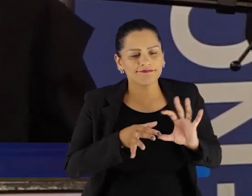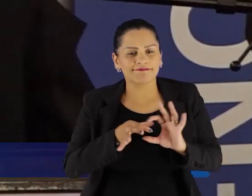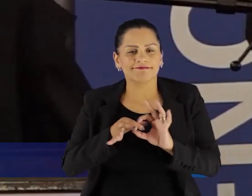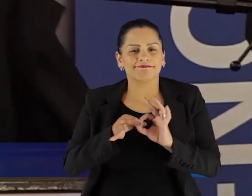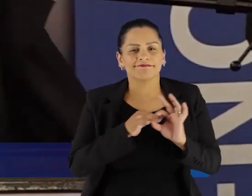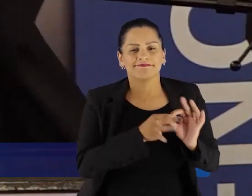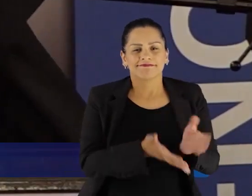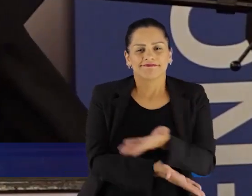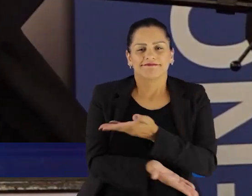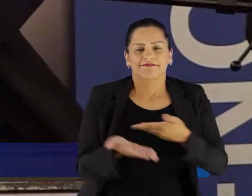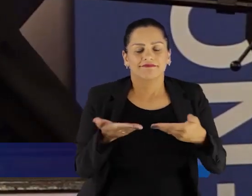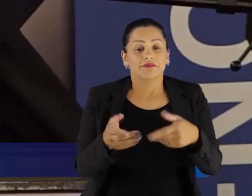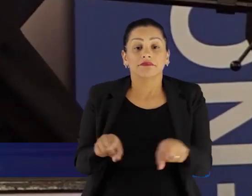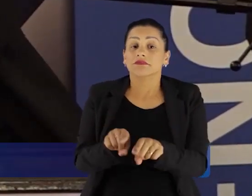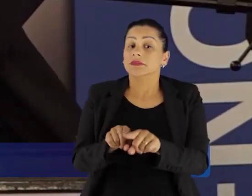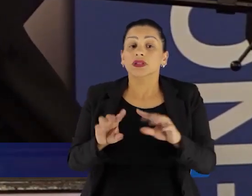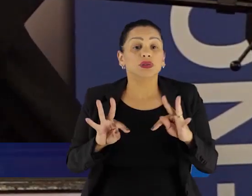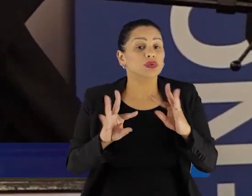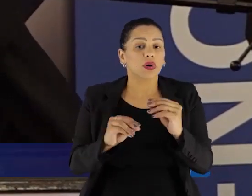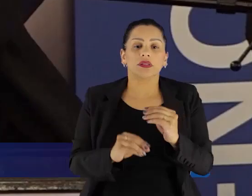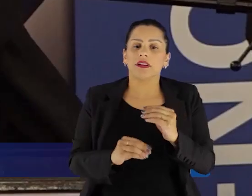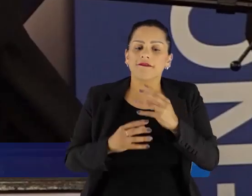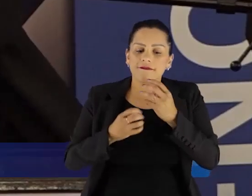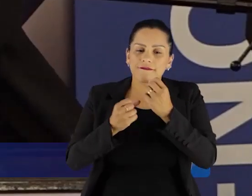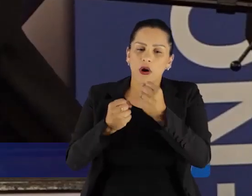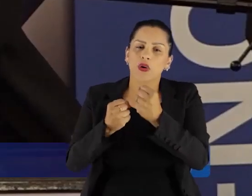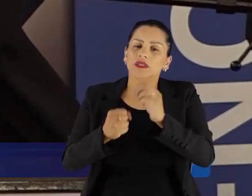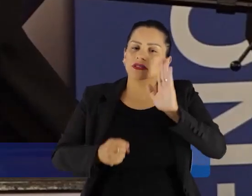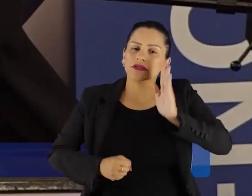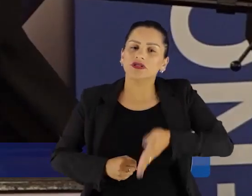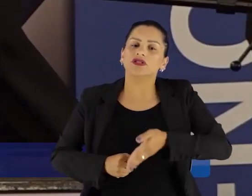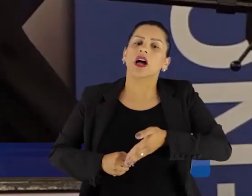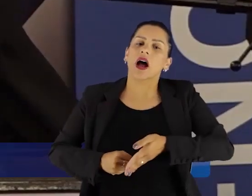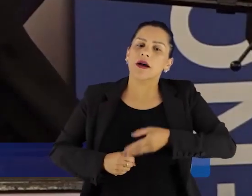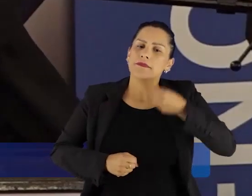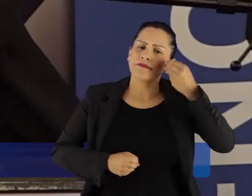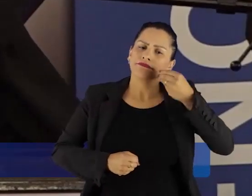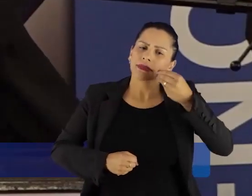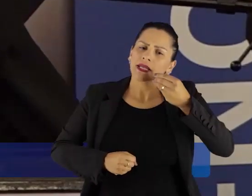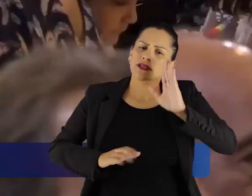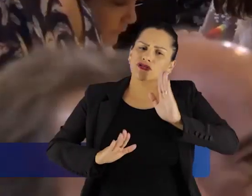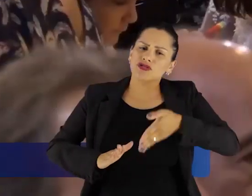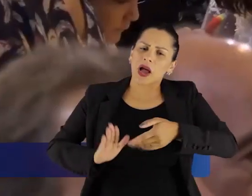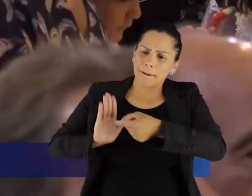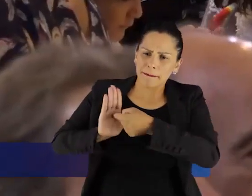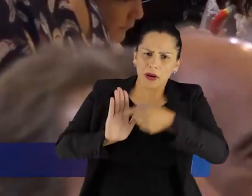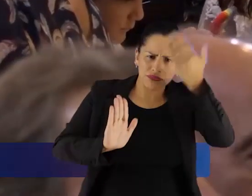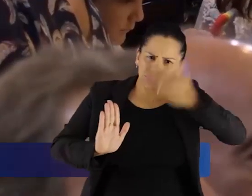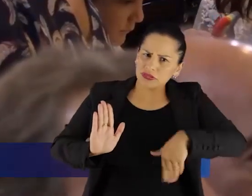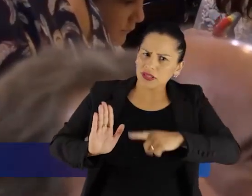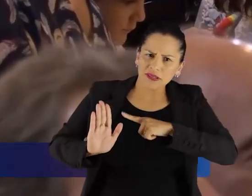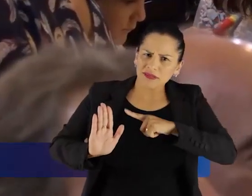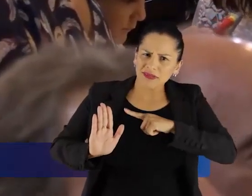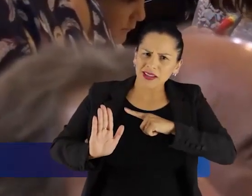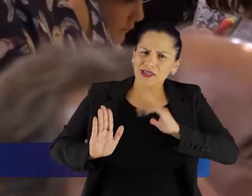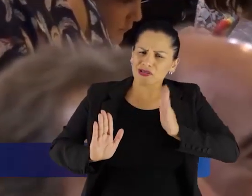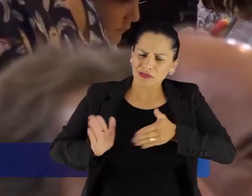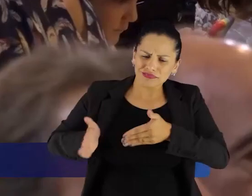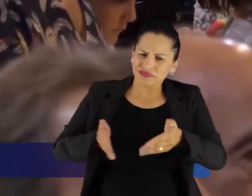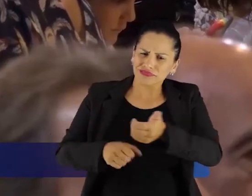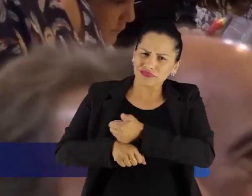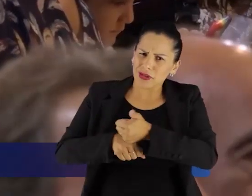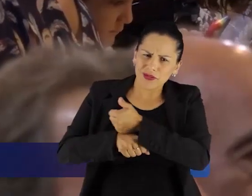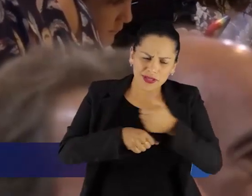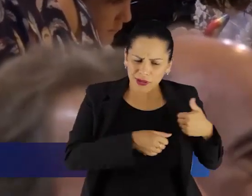e toda a força que nós já provamos e demonstramos ter ao longo das nossas carreiras